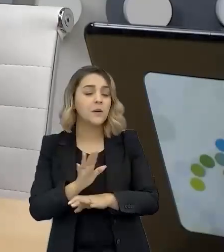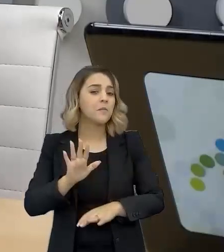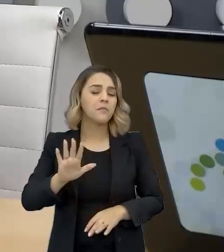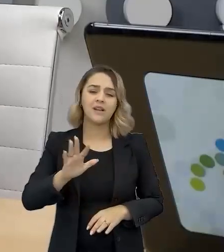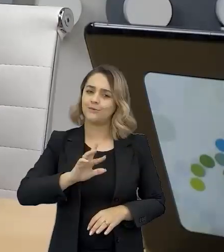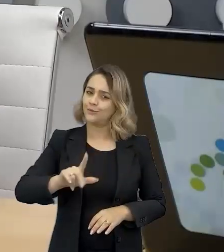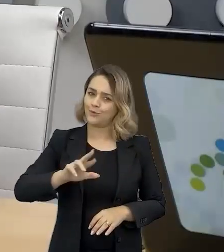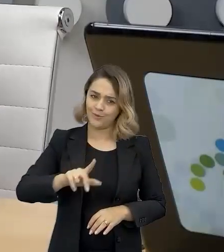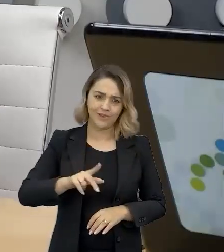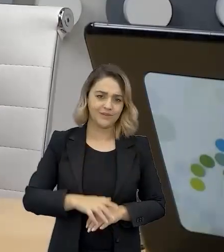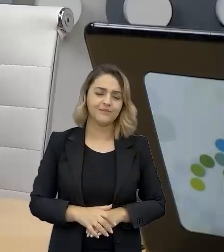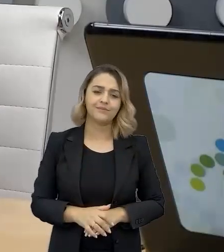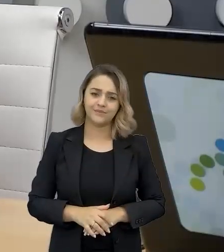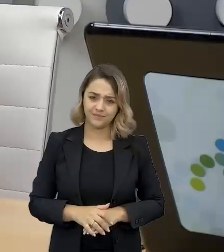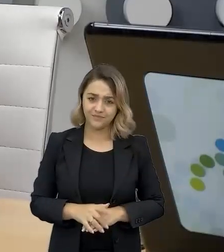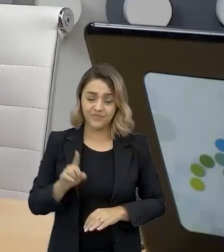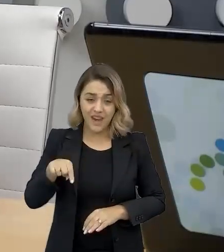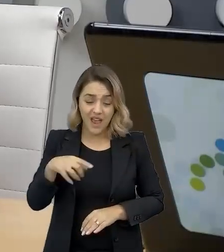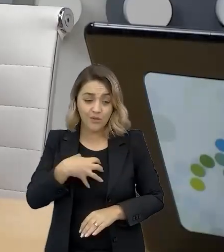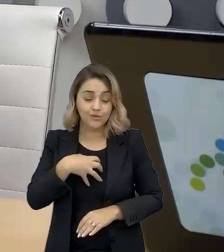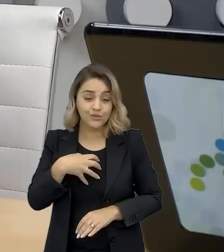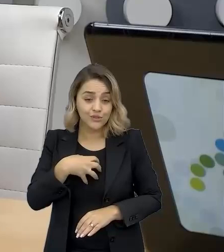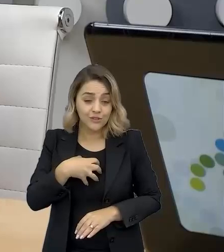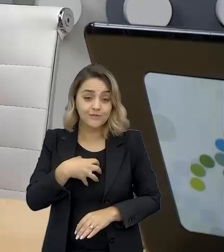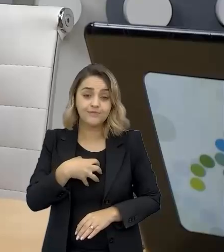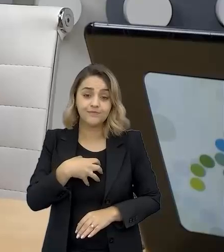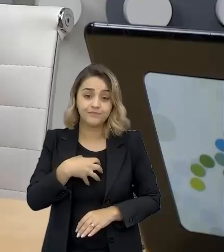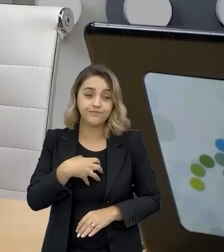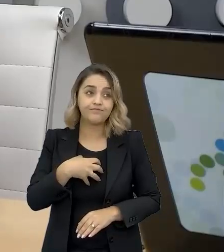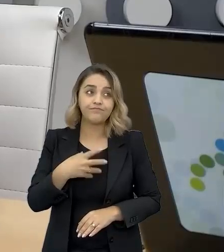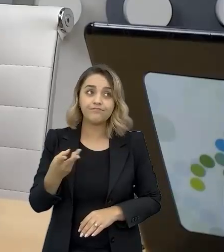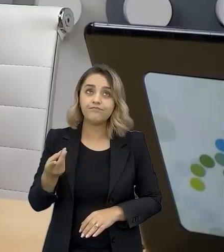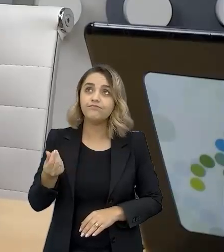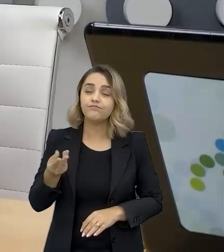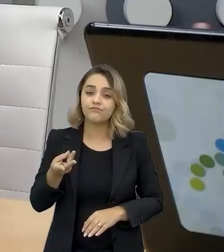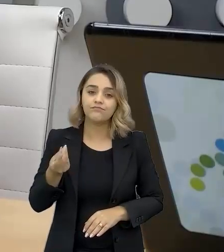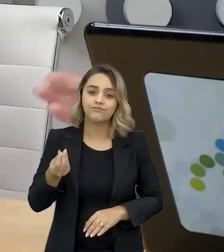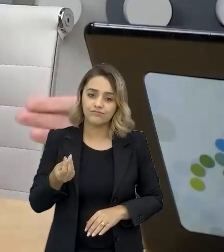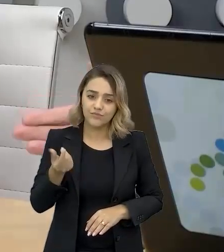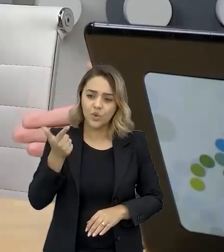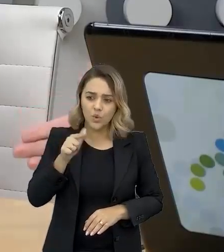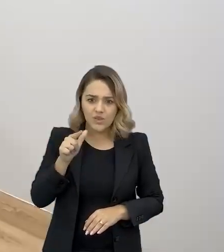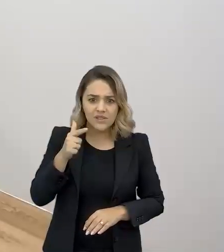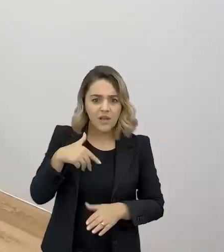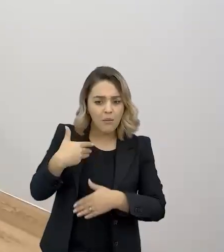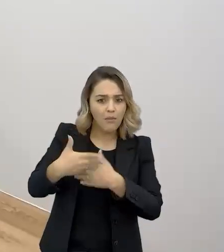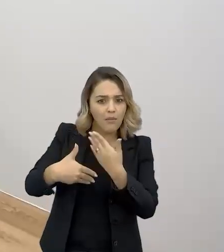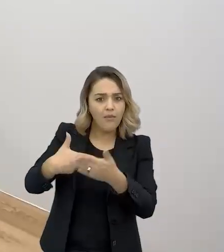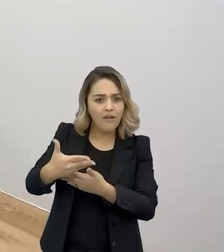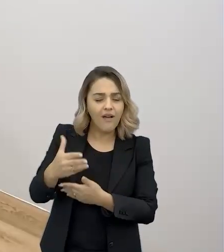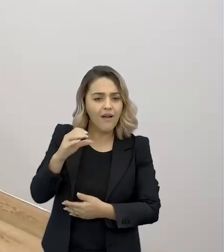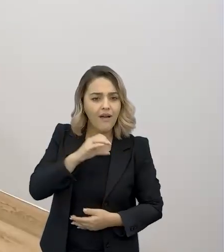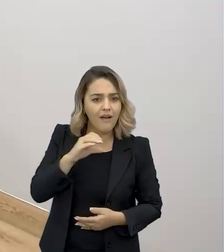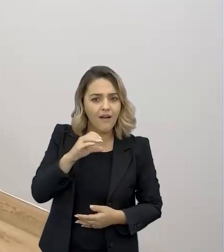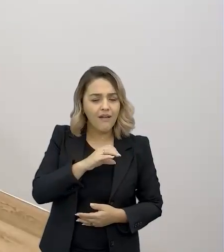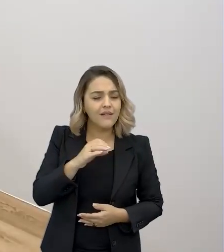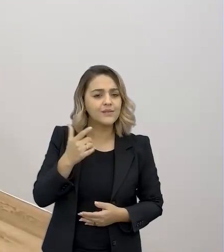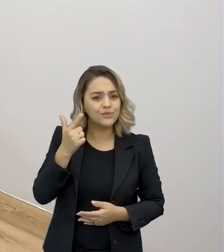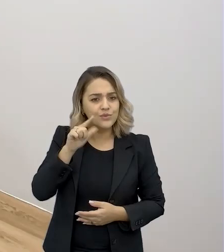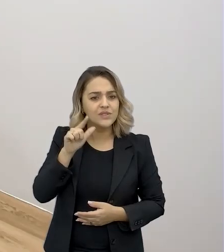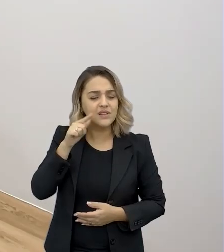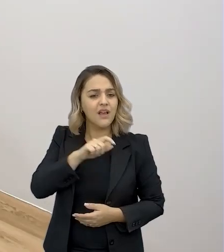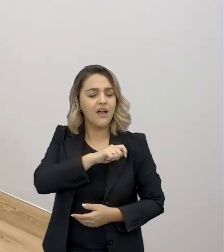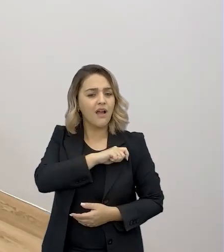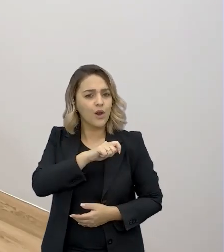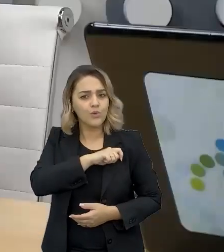é um meio de como que eu vou dizer? Agilizar o processo do Agilizar o processo, né? E fazer com que o aluno